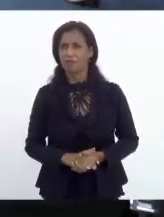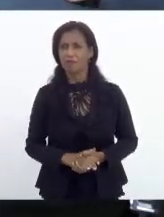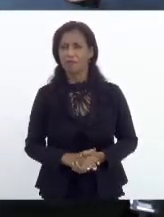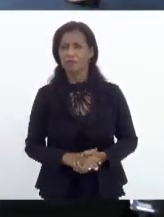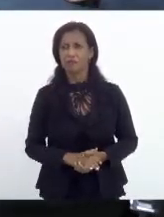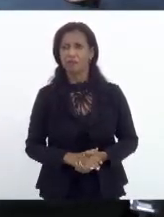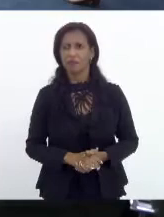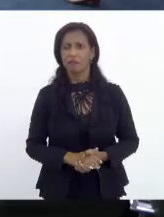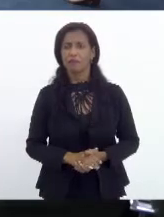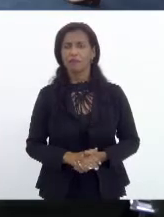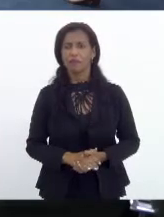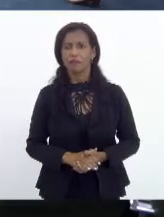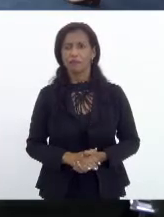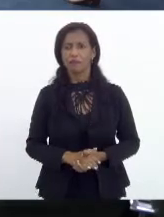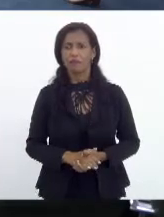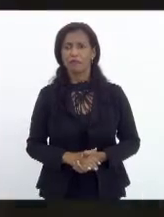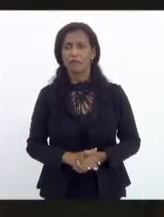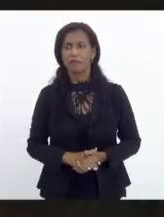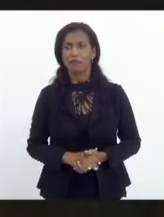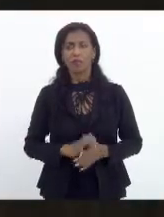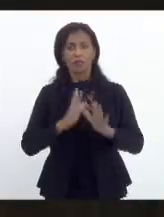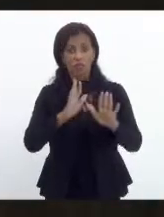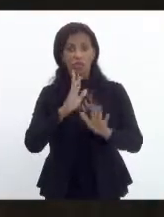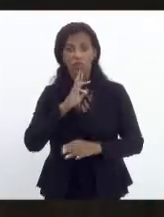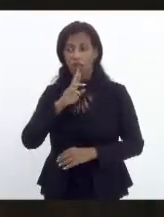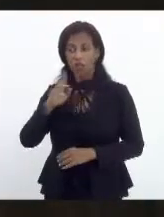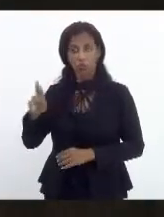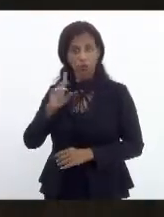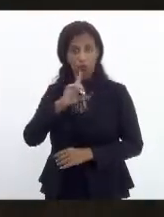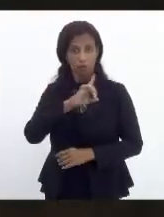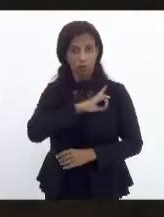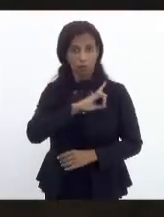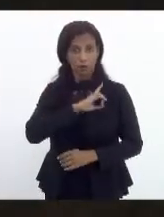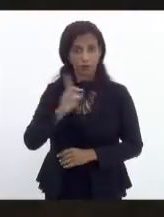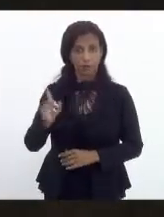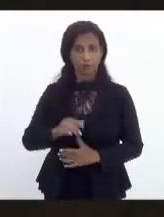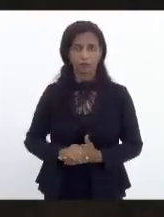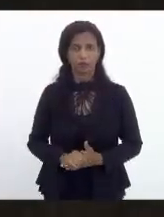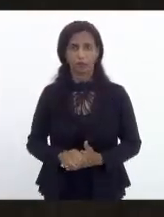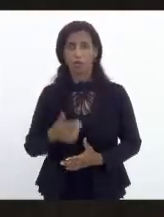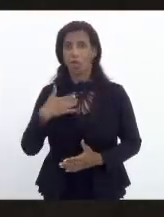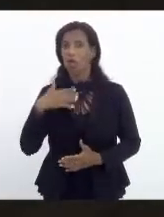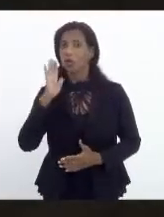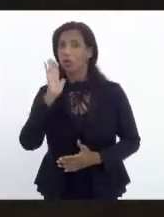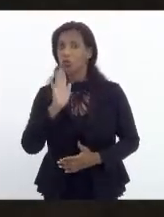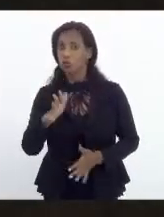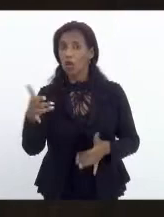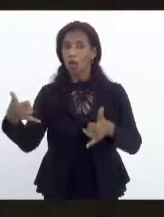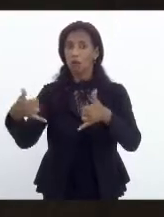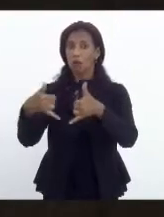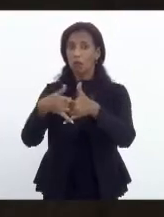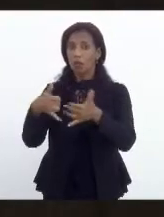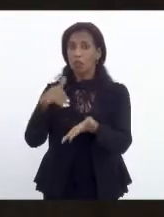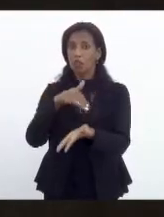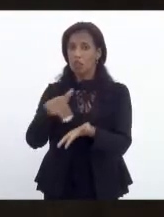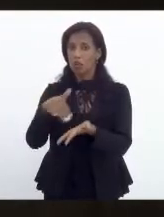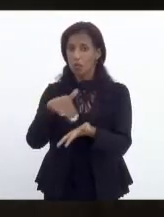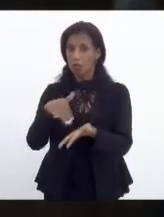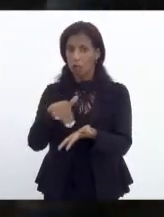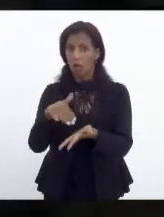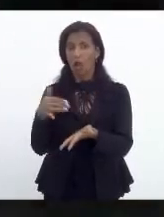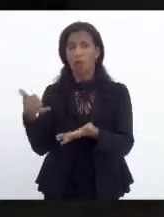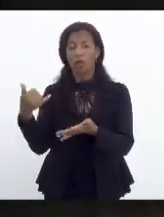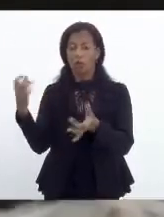Pela ordem, sim, presidente. Já respondendo, deputada Marta Rocha, eu já fiz contato com o secretário Matheus Quintal,